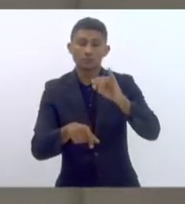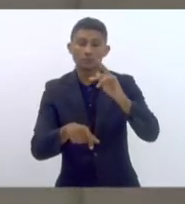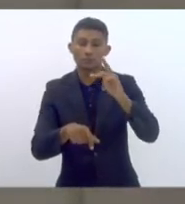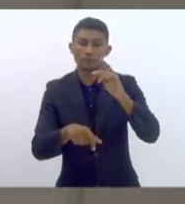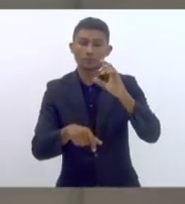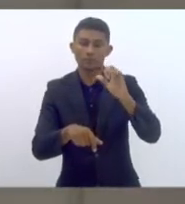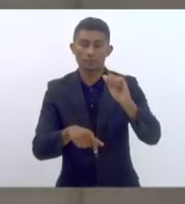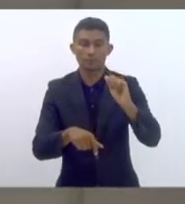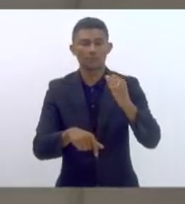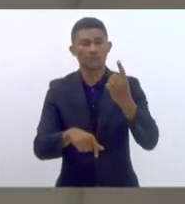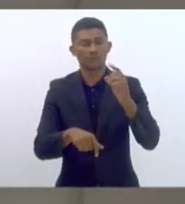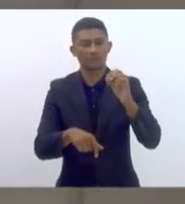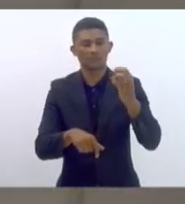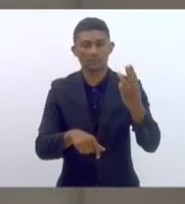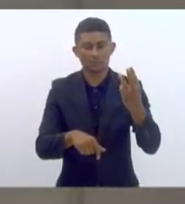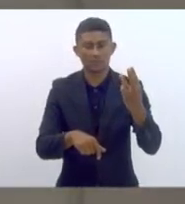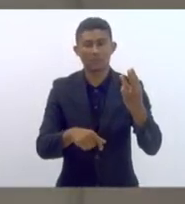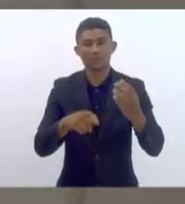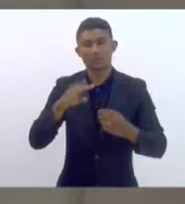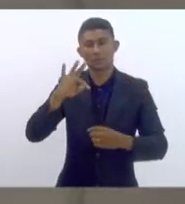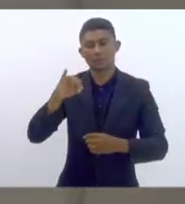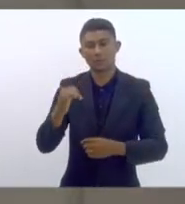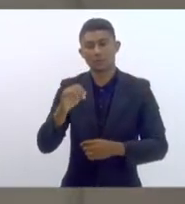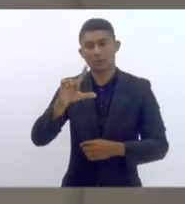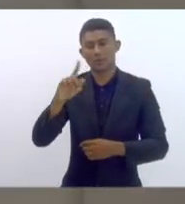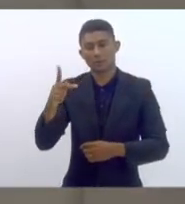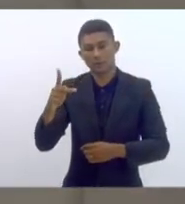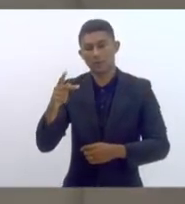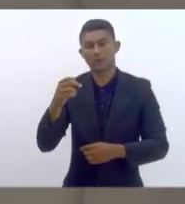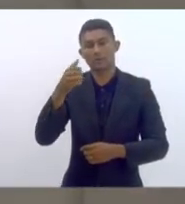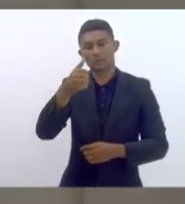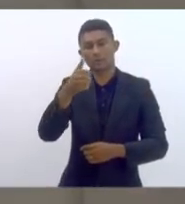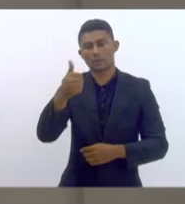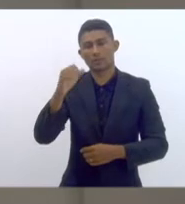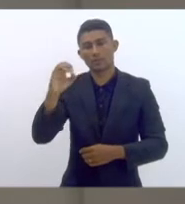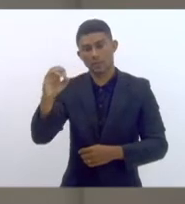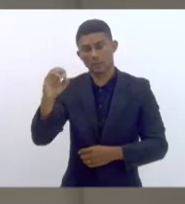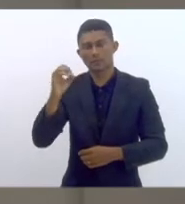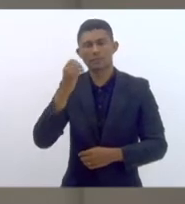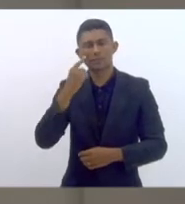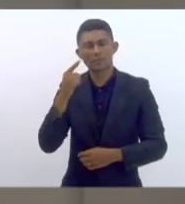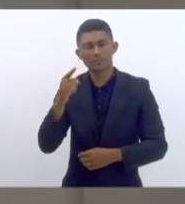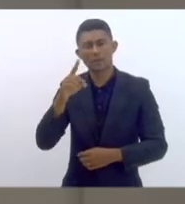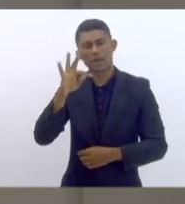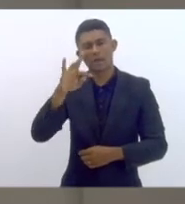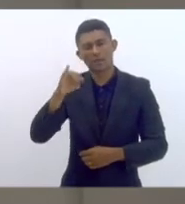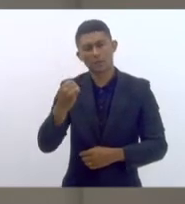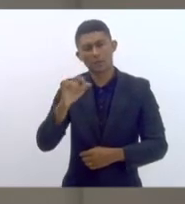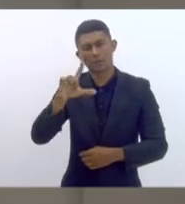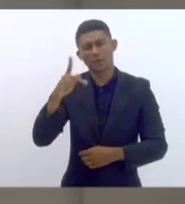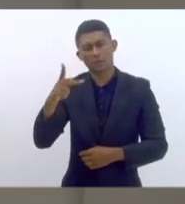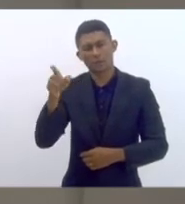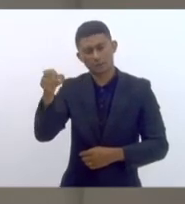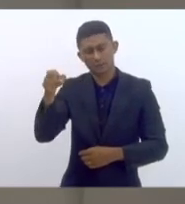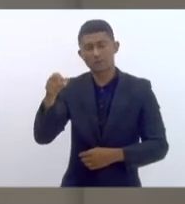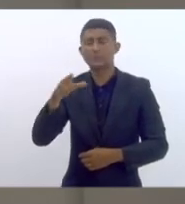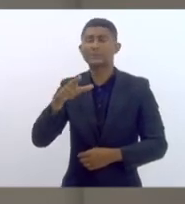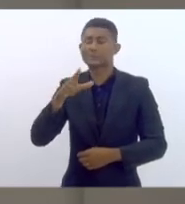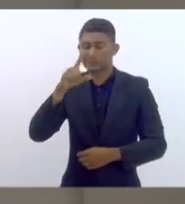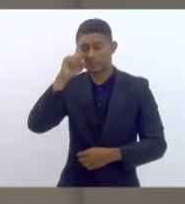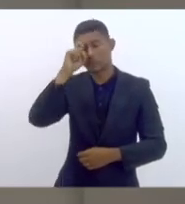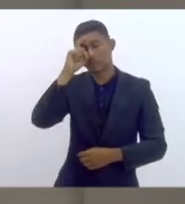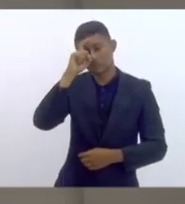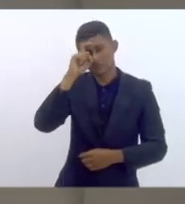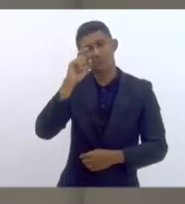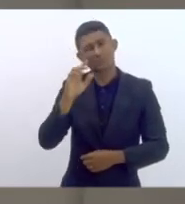poupança 104 e TJLP 110. A TJLP, a gente teve uma... Não seria uma dificuldade, né,